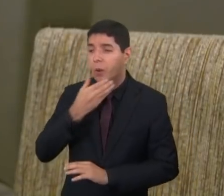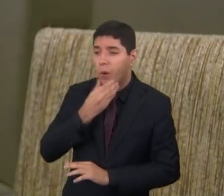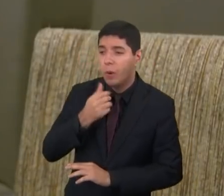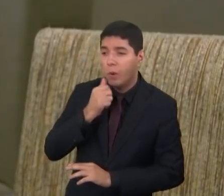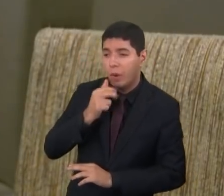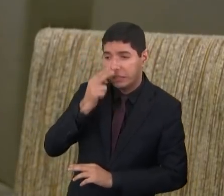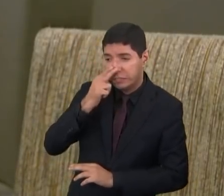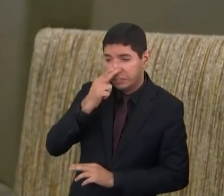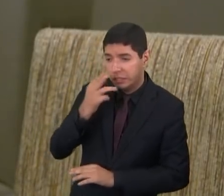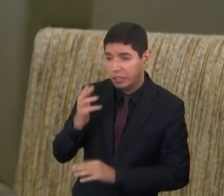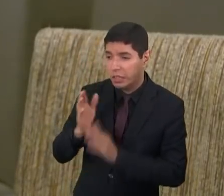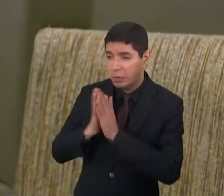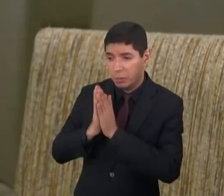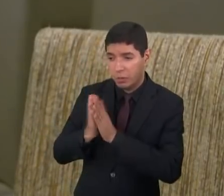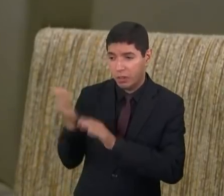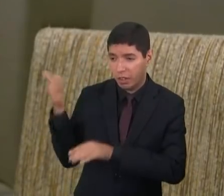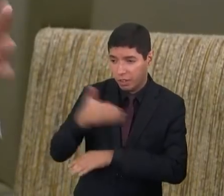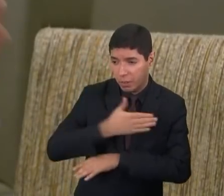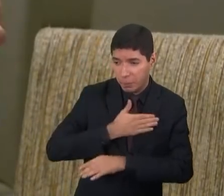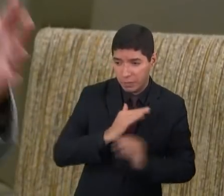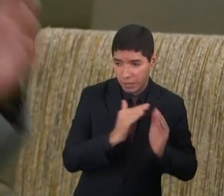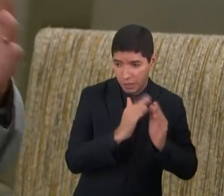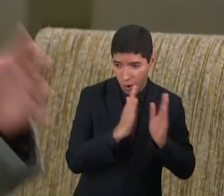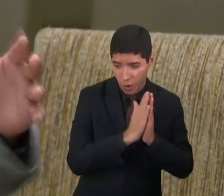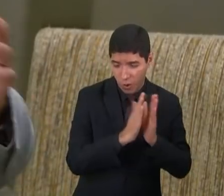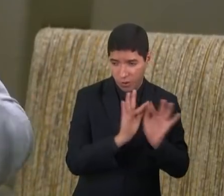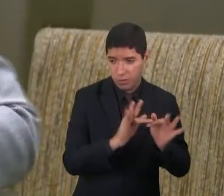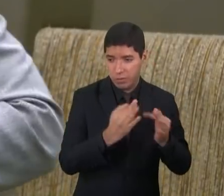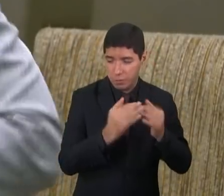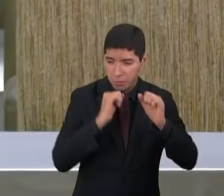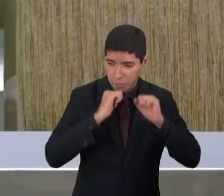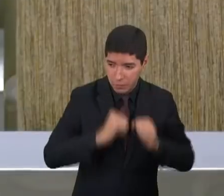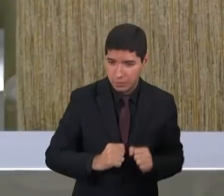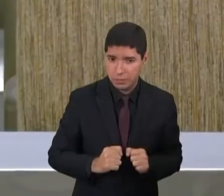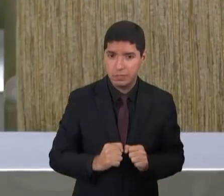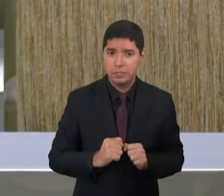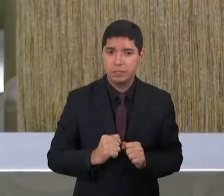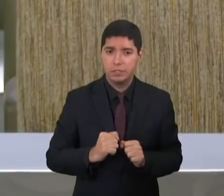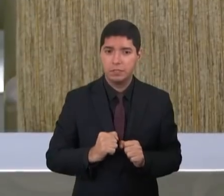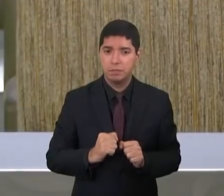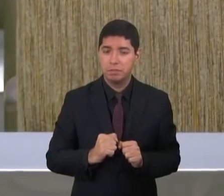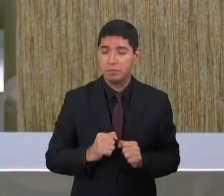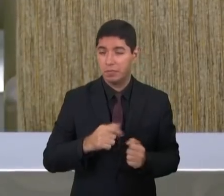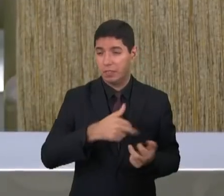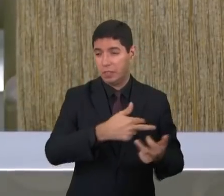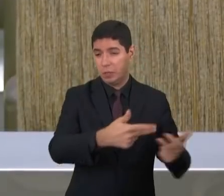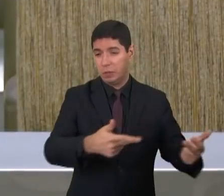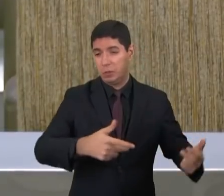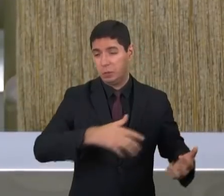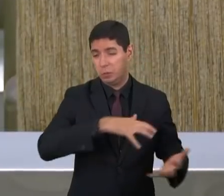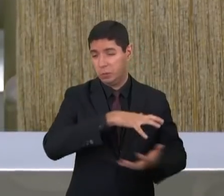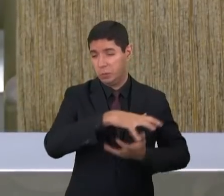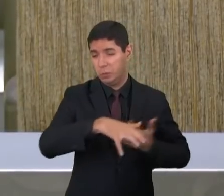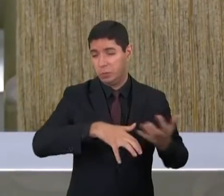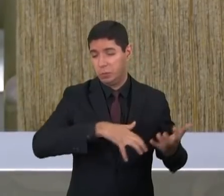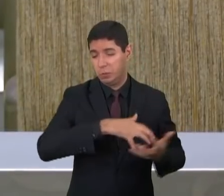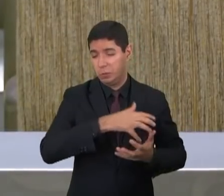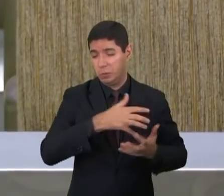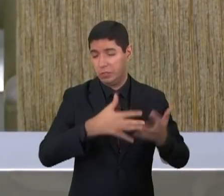irmão, você pode vir aqui em casa fazer uma oração, porque o negócio aqui está complicado. Aí você vai